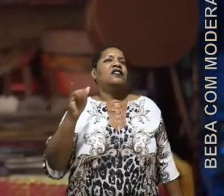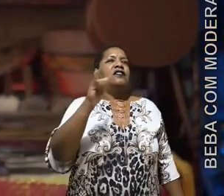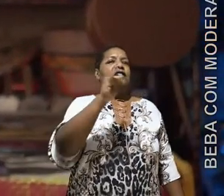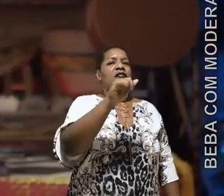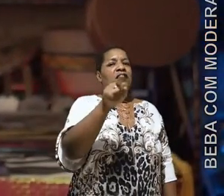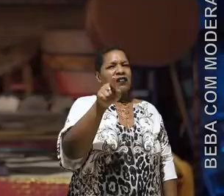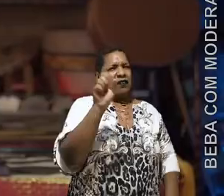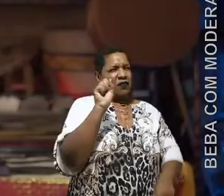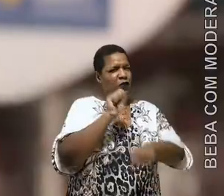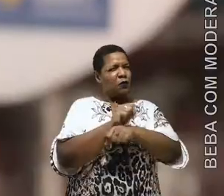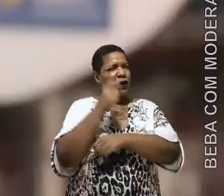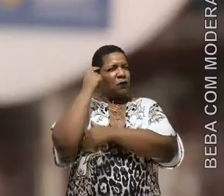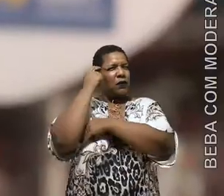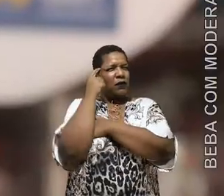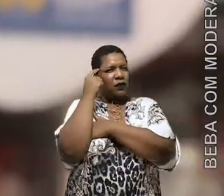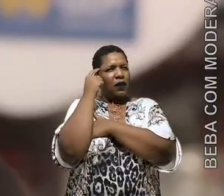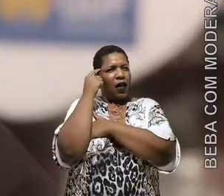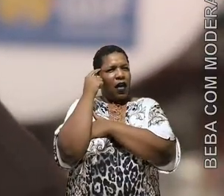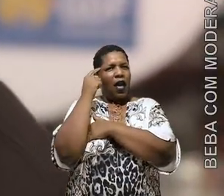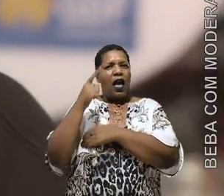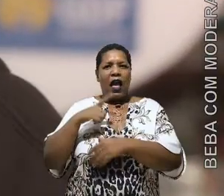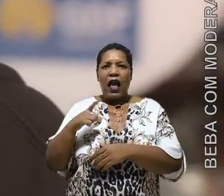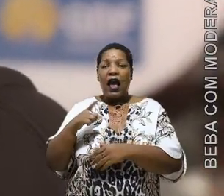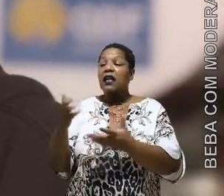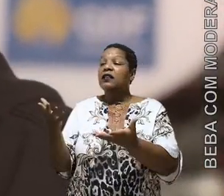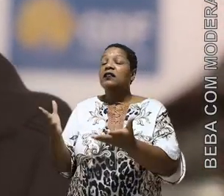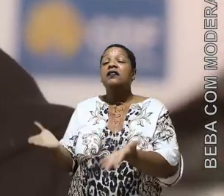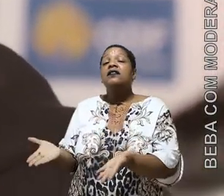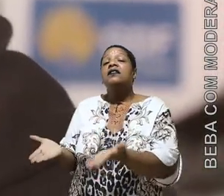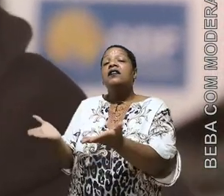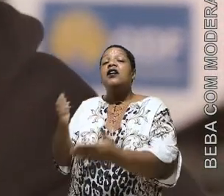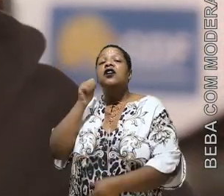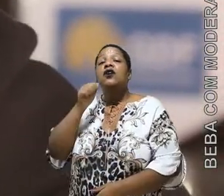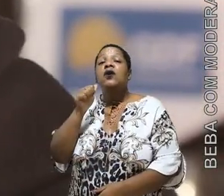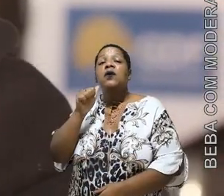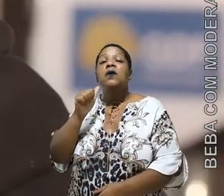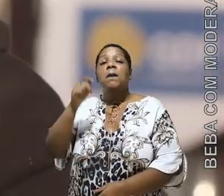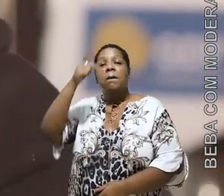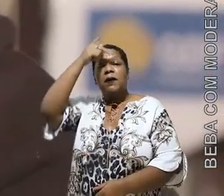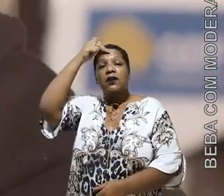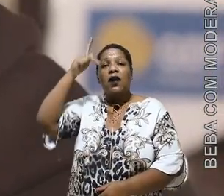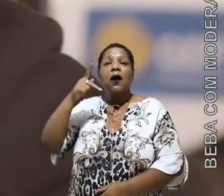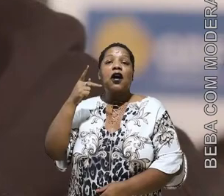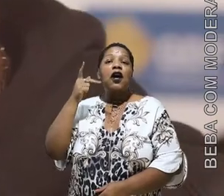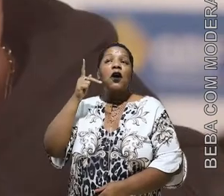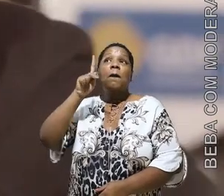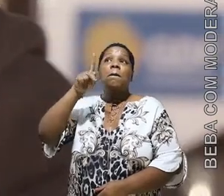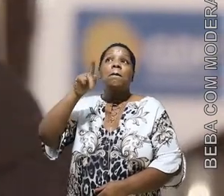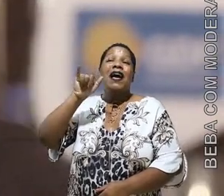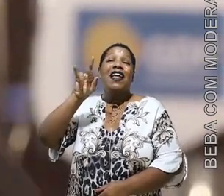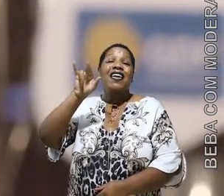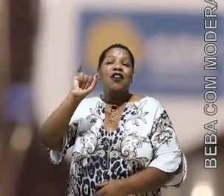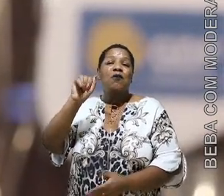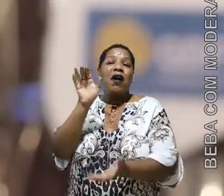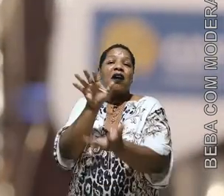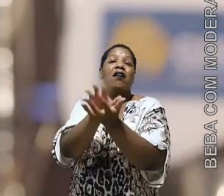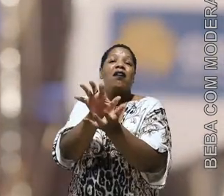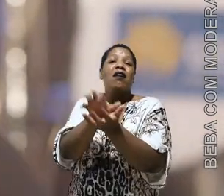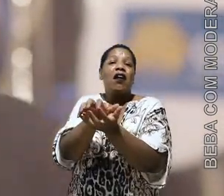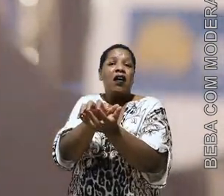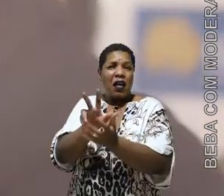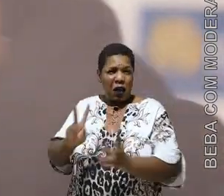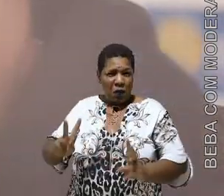paga a passagem para Paris para pensar para as preciosa periférica passo paraibana